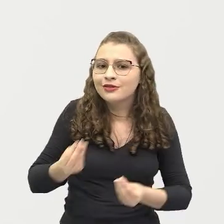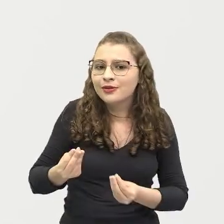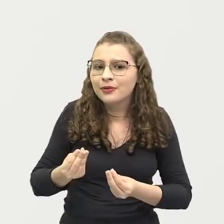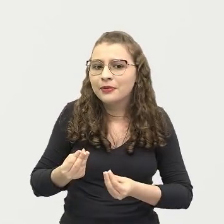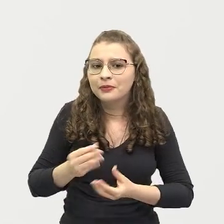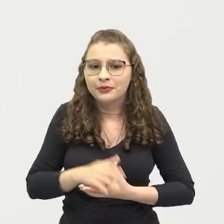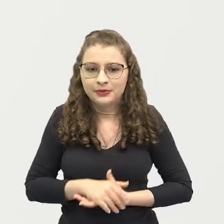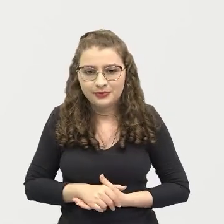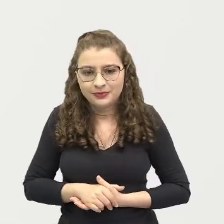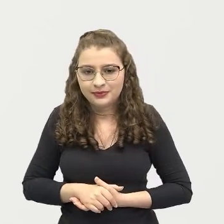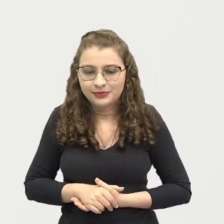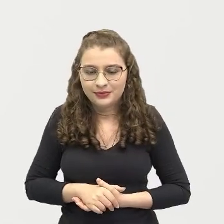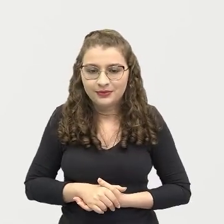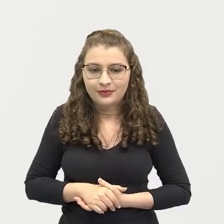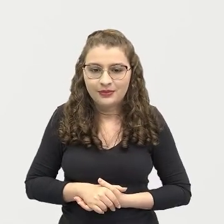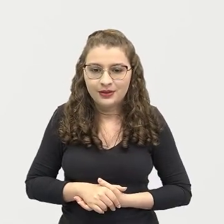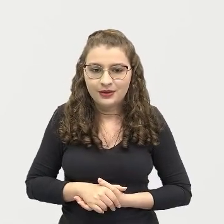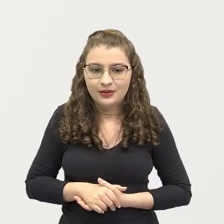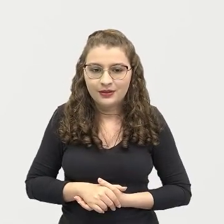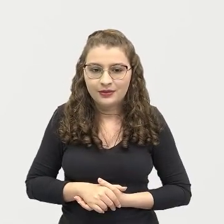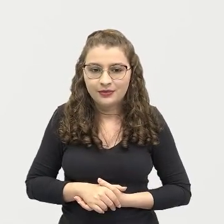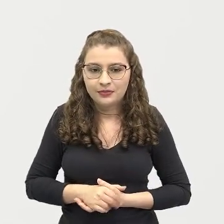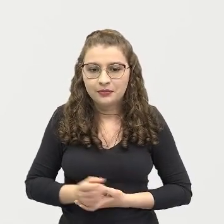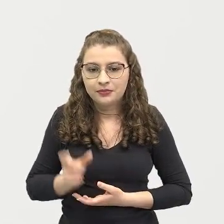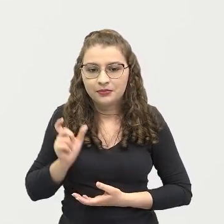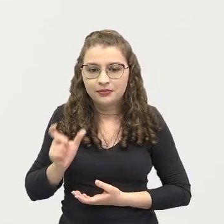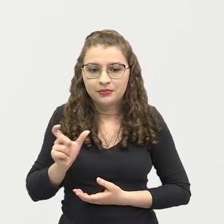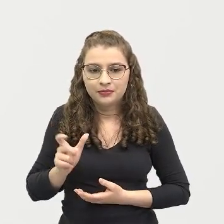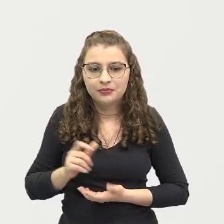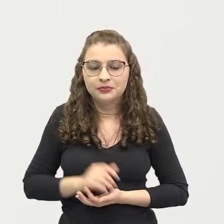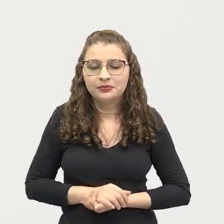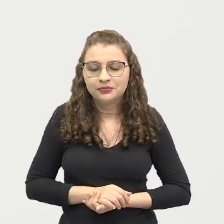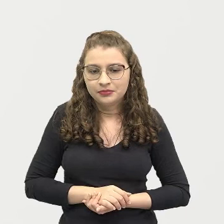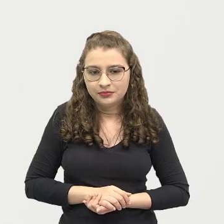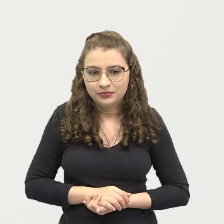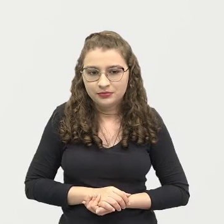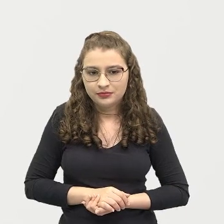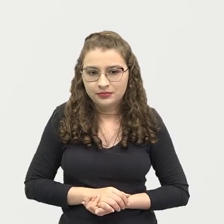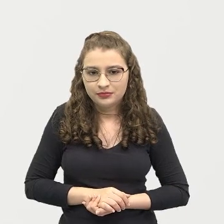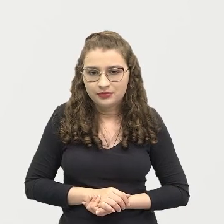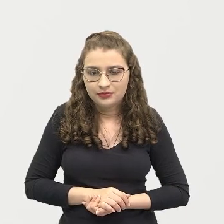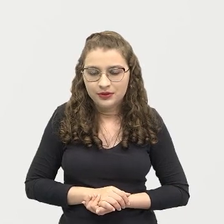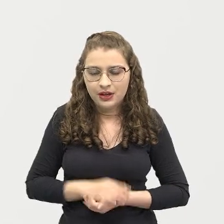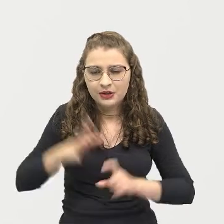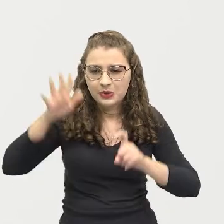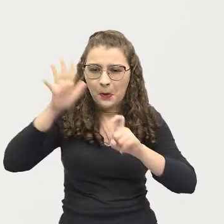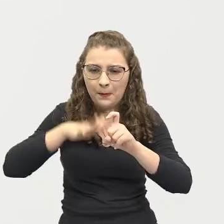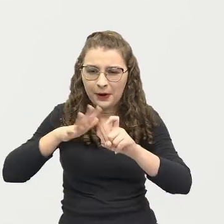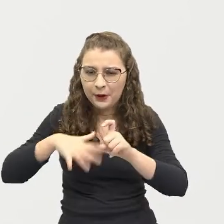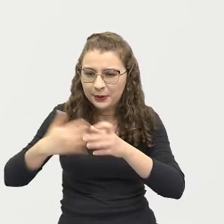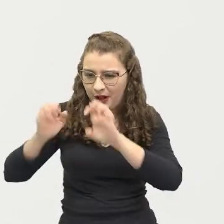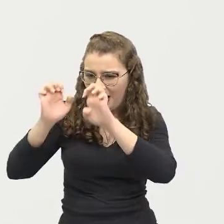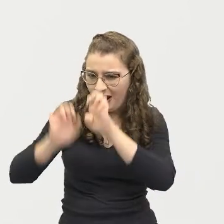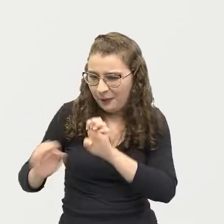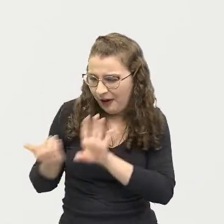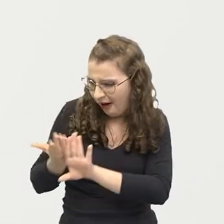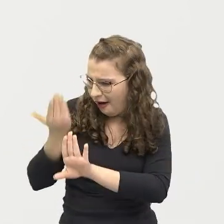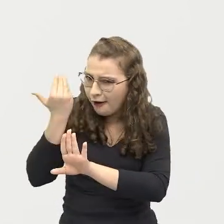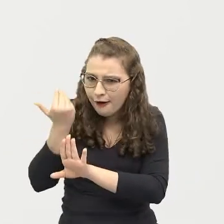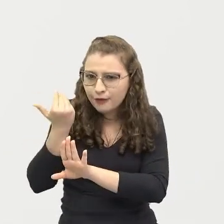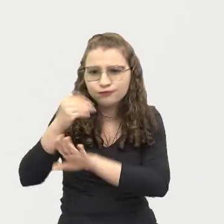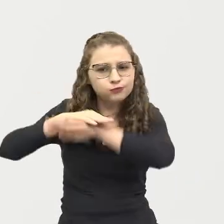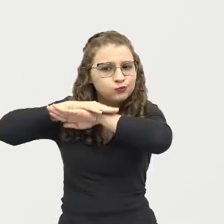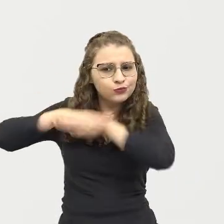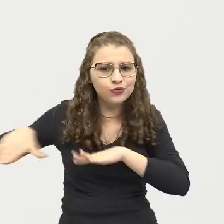inspirado pelas propostas iconoclastas, ou seja, eles vão derrubar os mitos, as estruturas do passado e